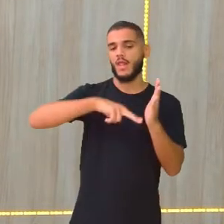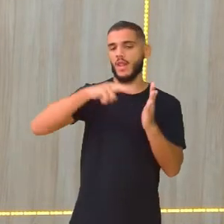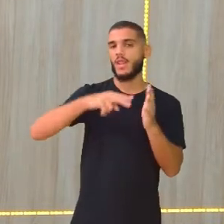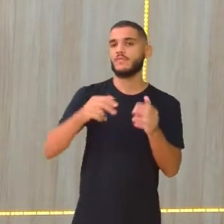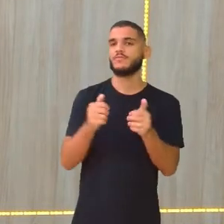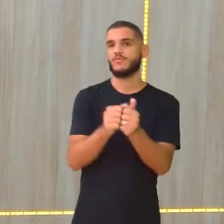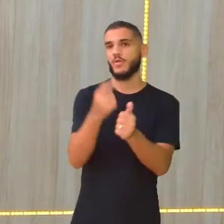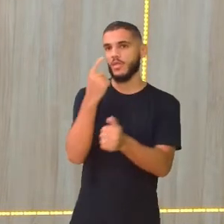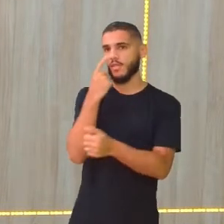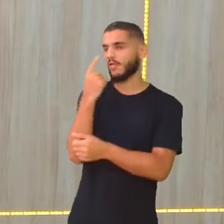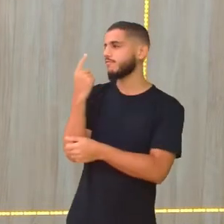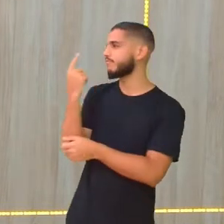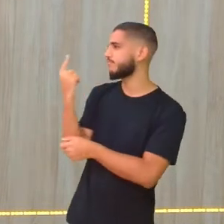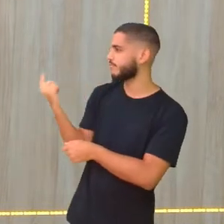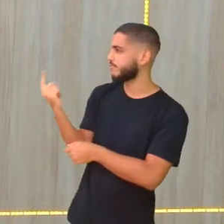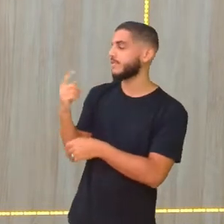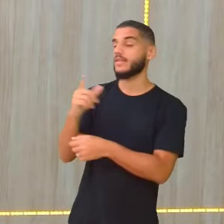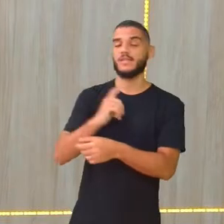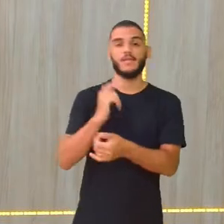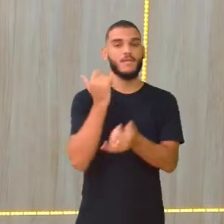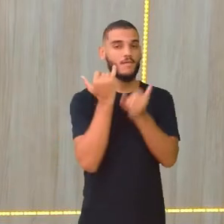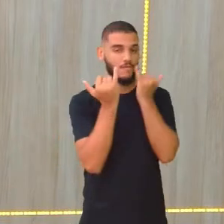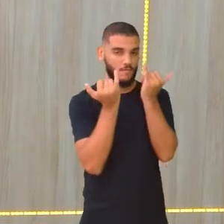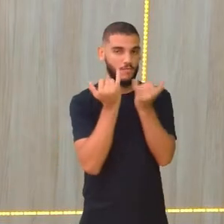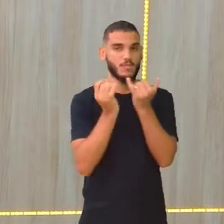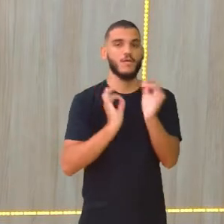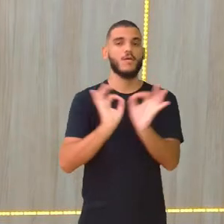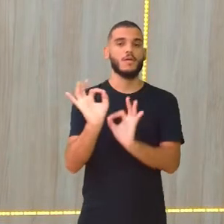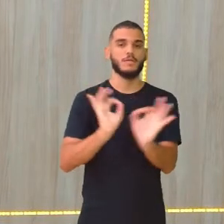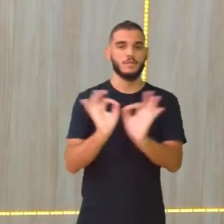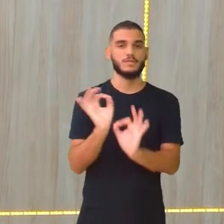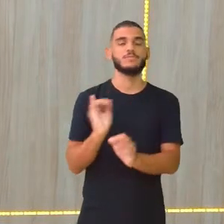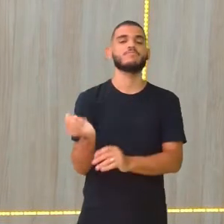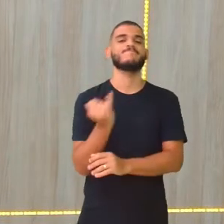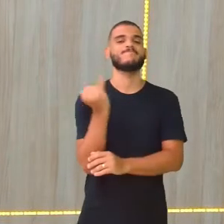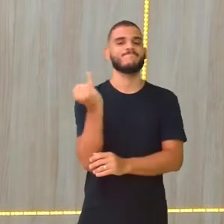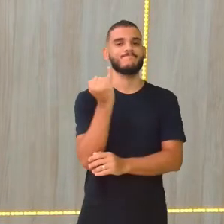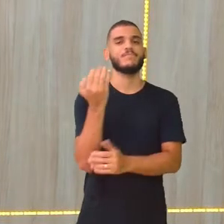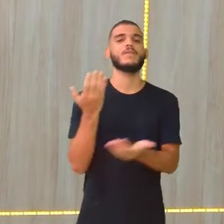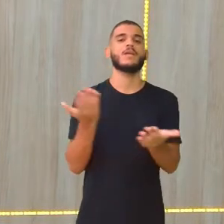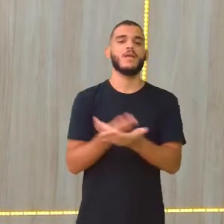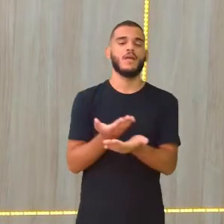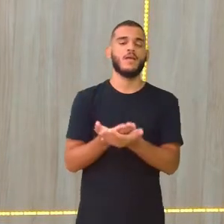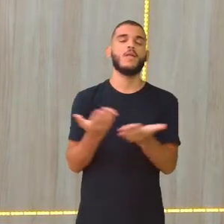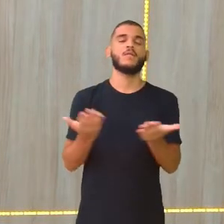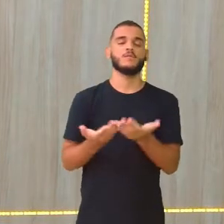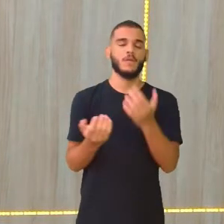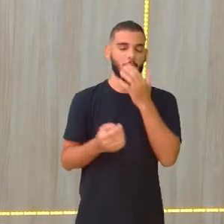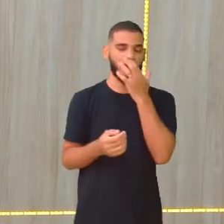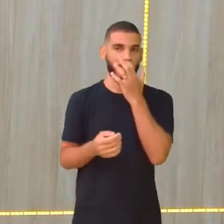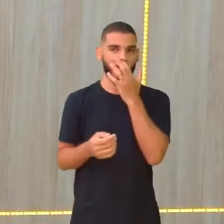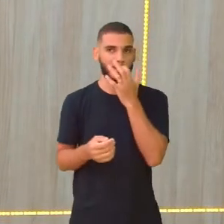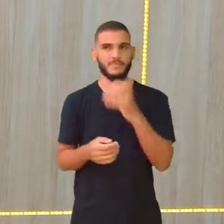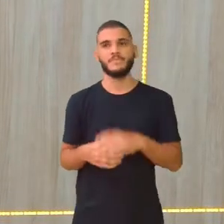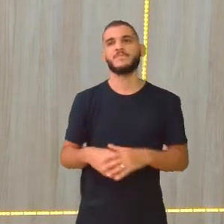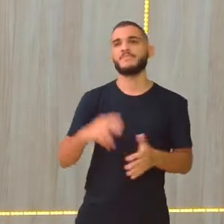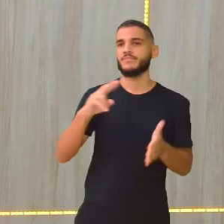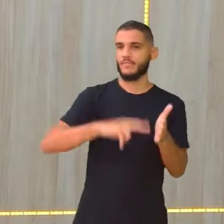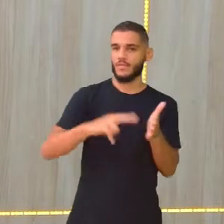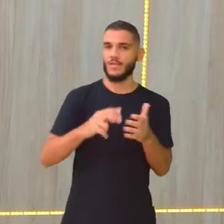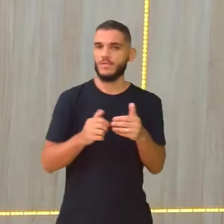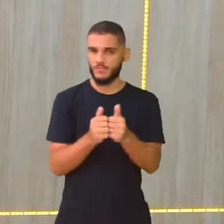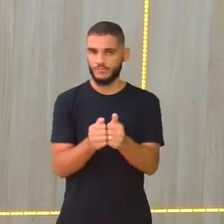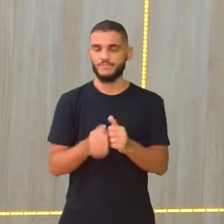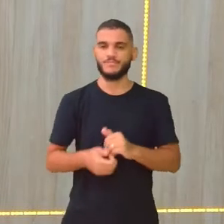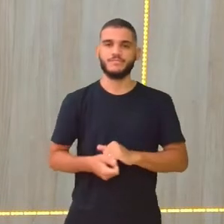comigo aí, esse trechinho aí que eu separei como muito importante para a nossa aula de hoje. Então, leiam aí comigo, vamos